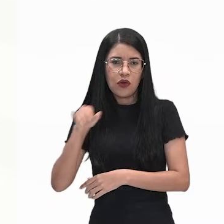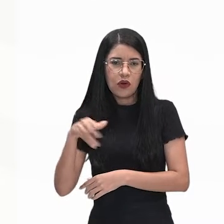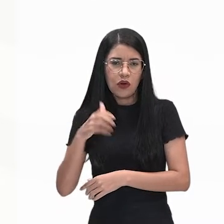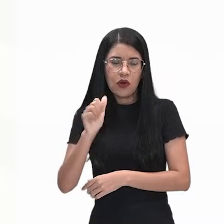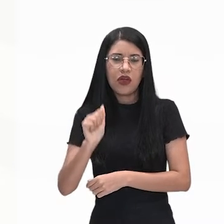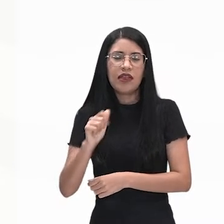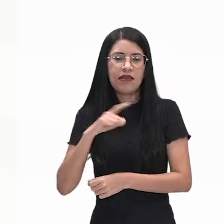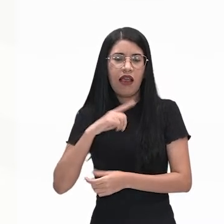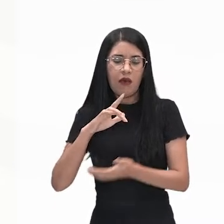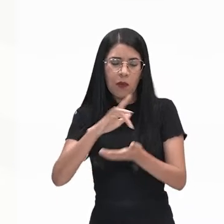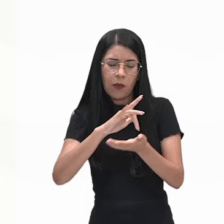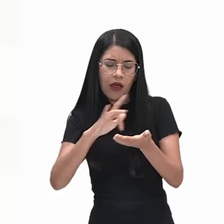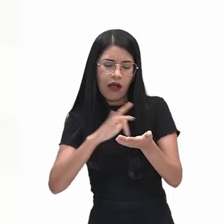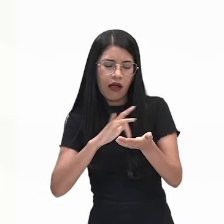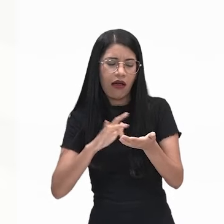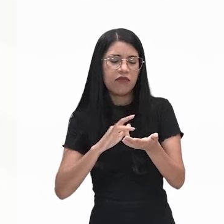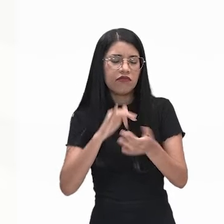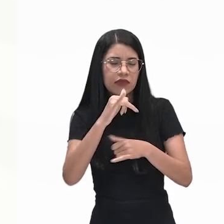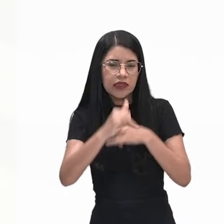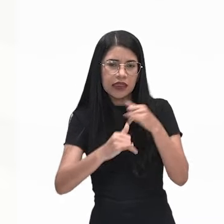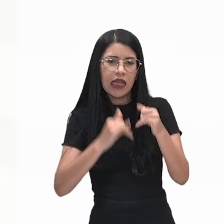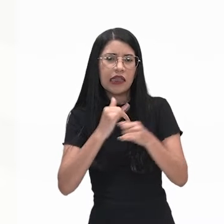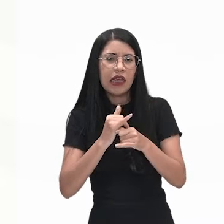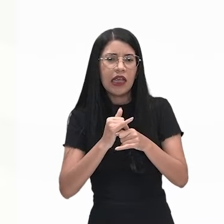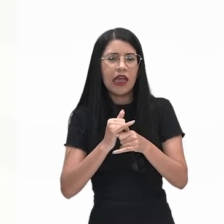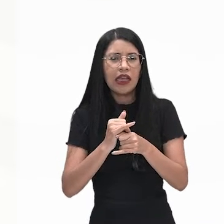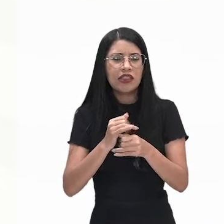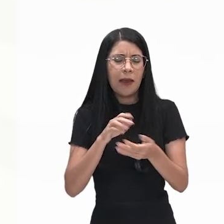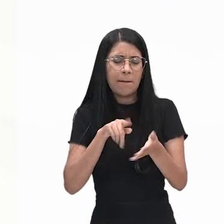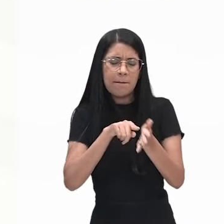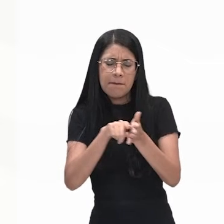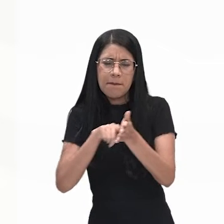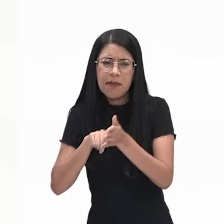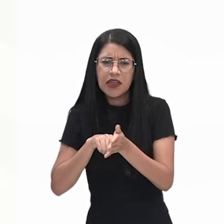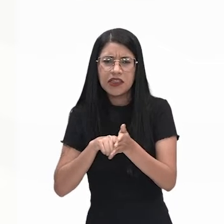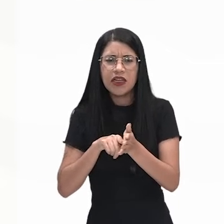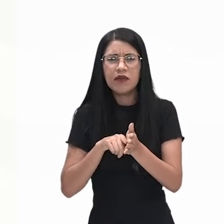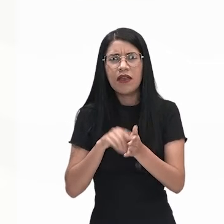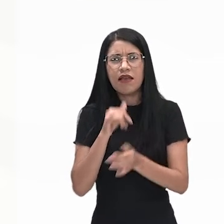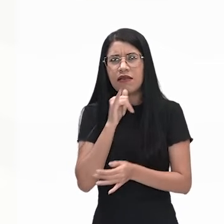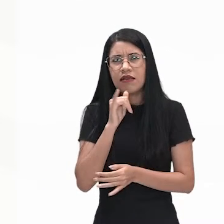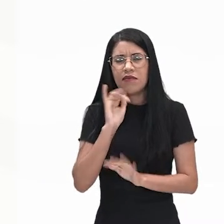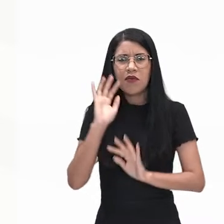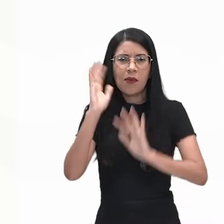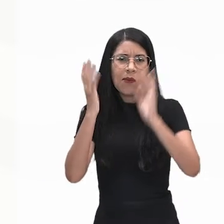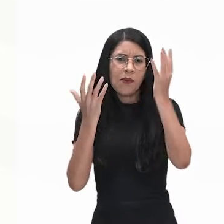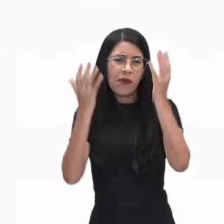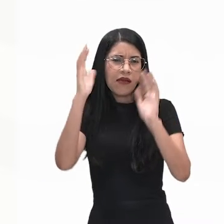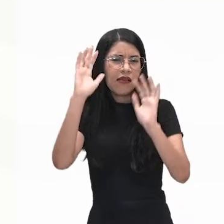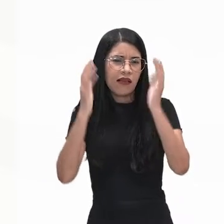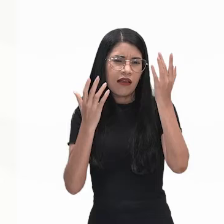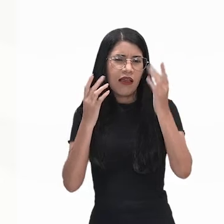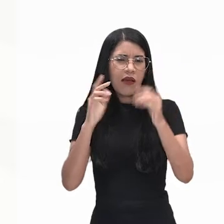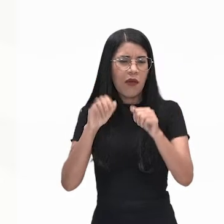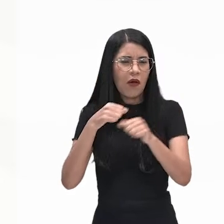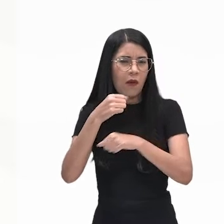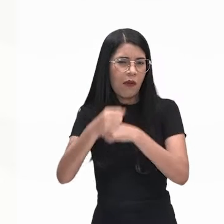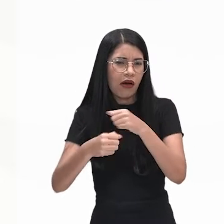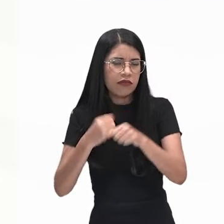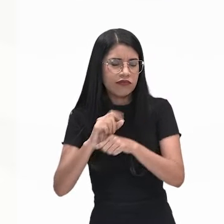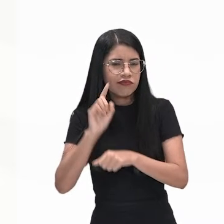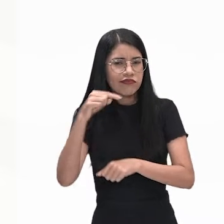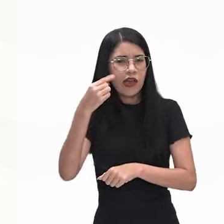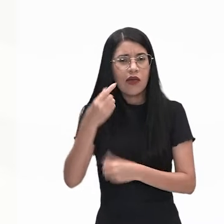urbano, como, por exemplo, o turismo rural e as práticas agroecológicas. Muitas das atividades que antes